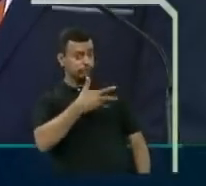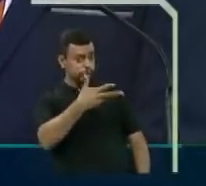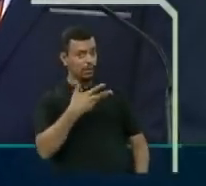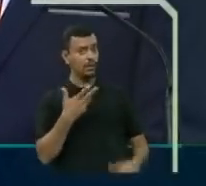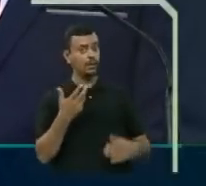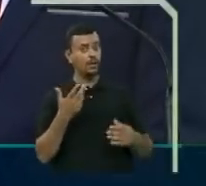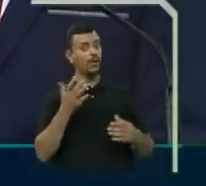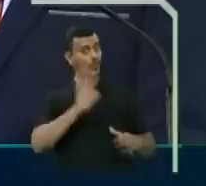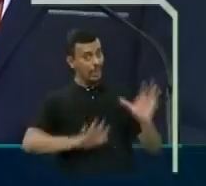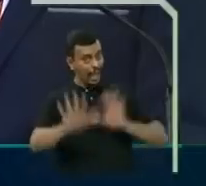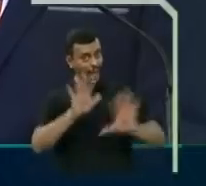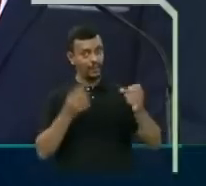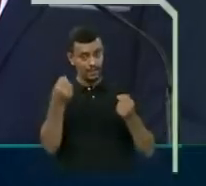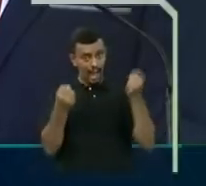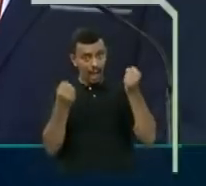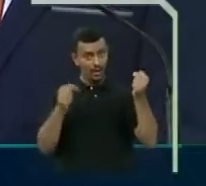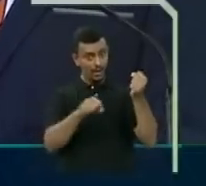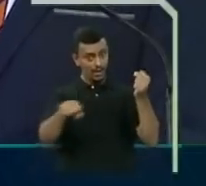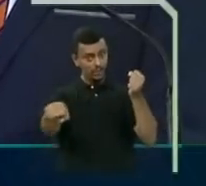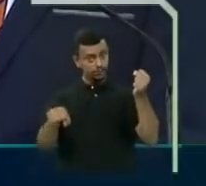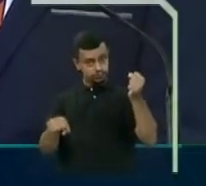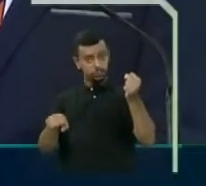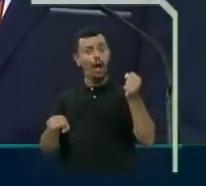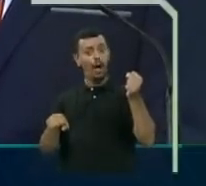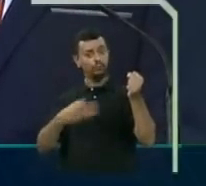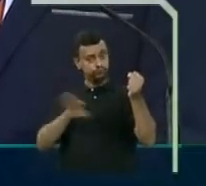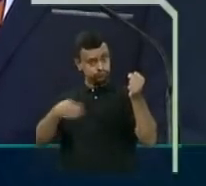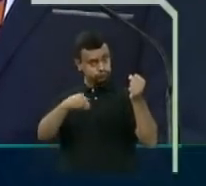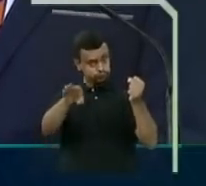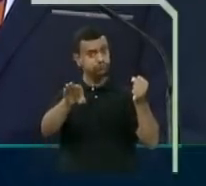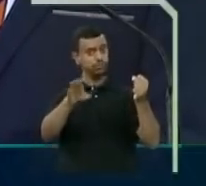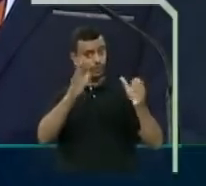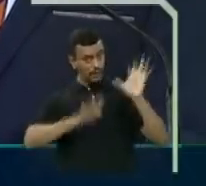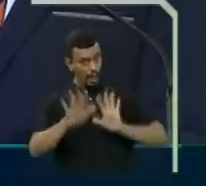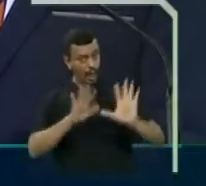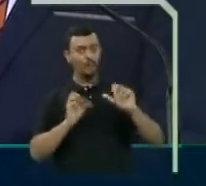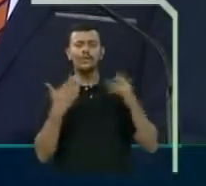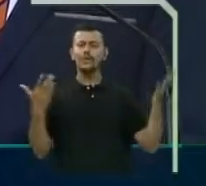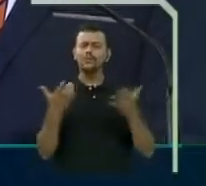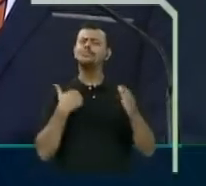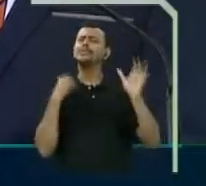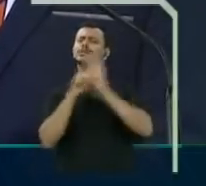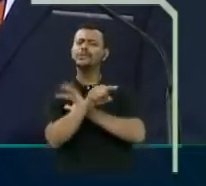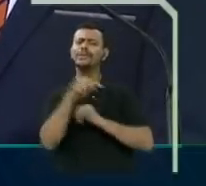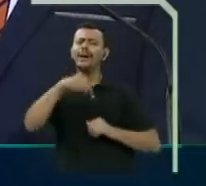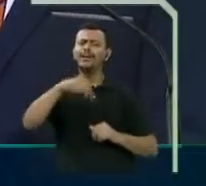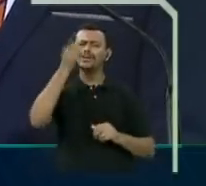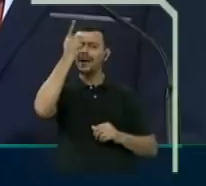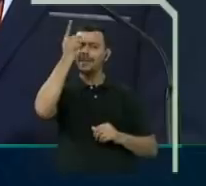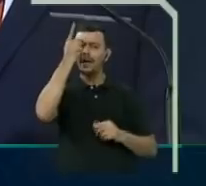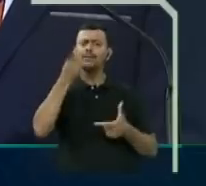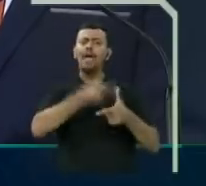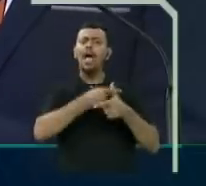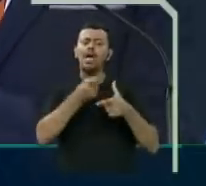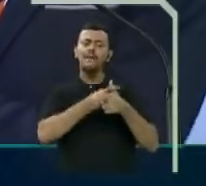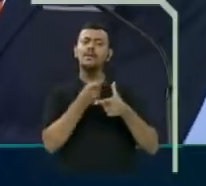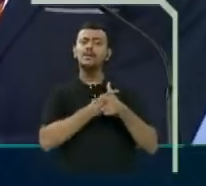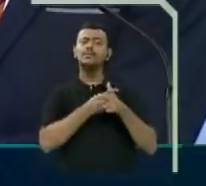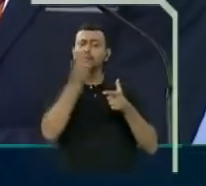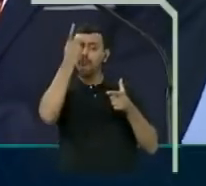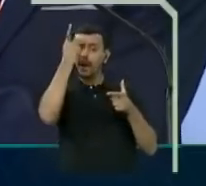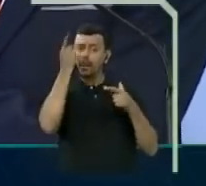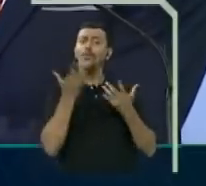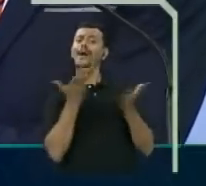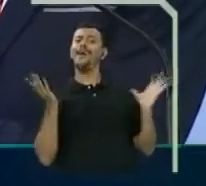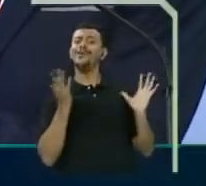tem que engatar o carro, senão ele não anda. Eu estou repetindo a pergunta. Quanto que São Paulo deve de precatório, João? É importante você responder, porque um